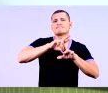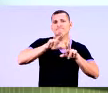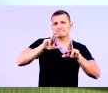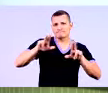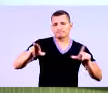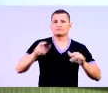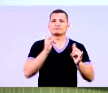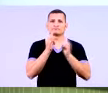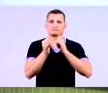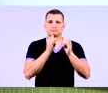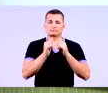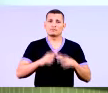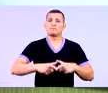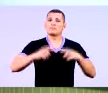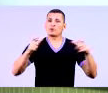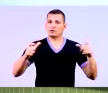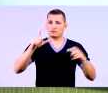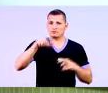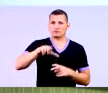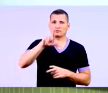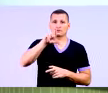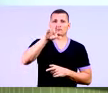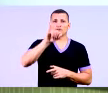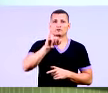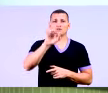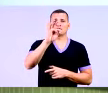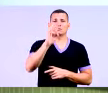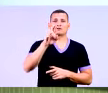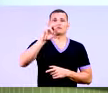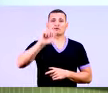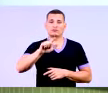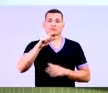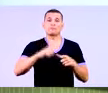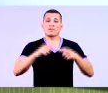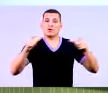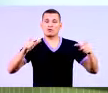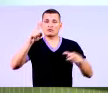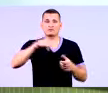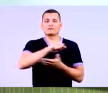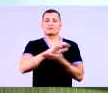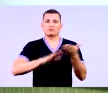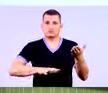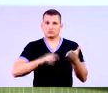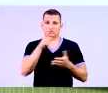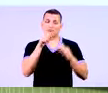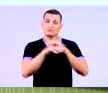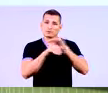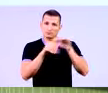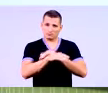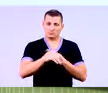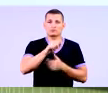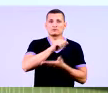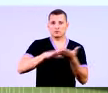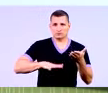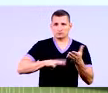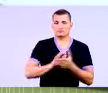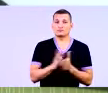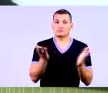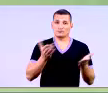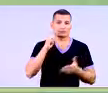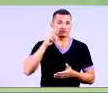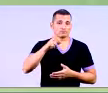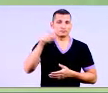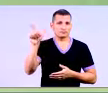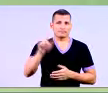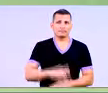que a maioria é literal maioria texto você vai armazenar isso como texto mas a gente tem outras também vamos olhar essa aqui ó